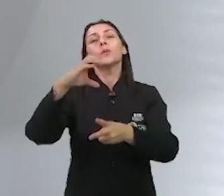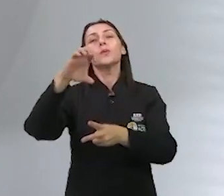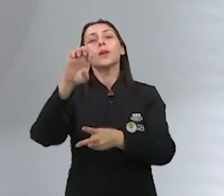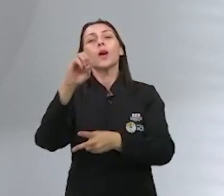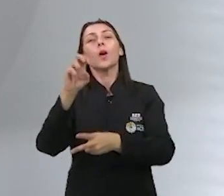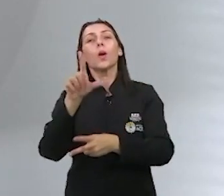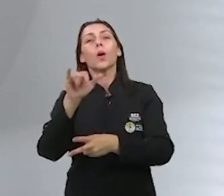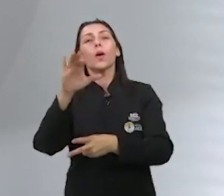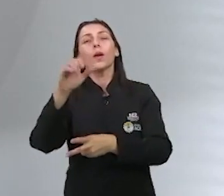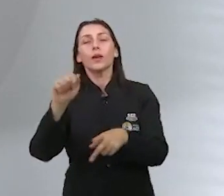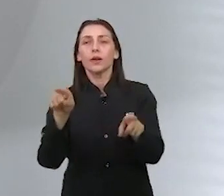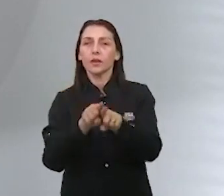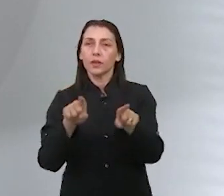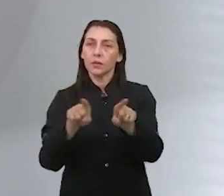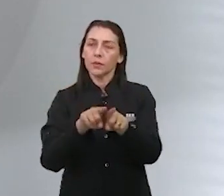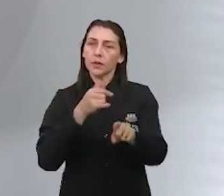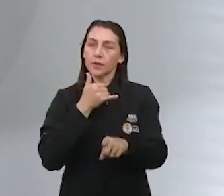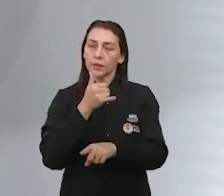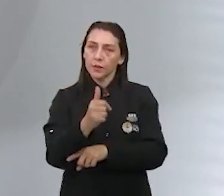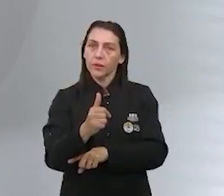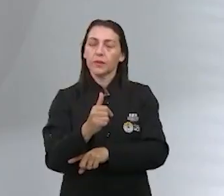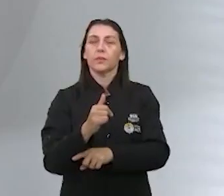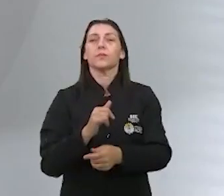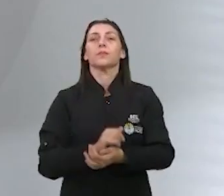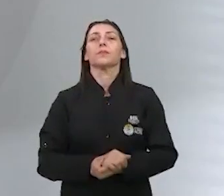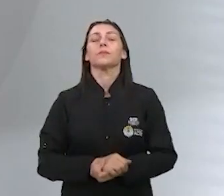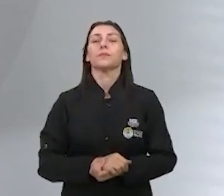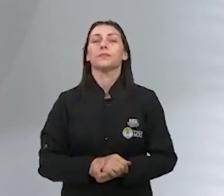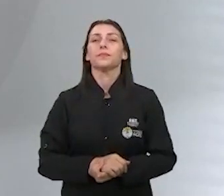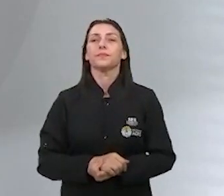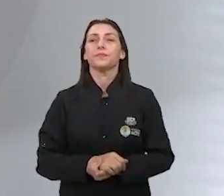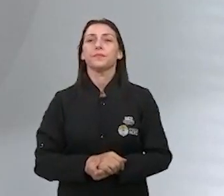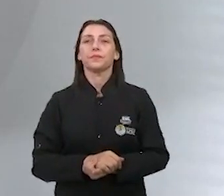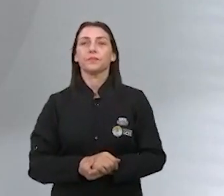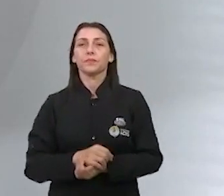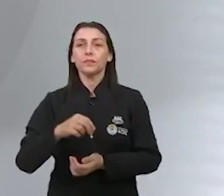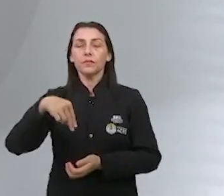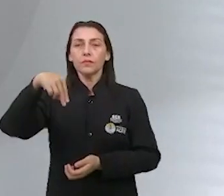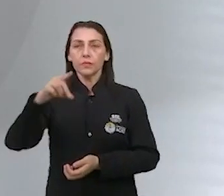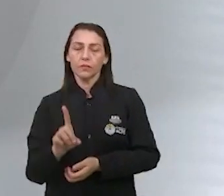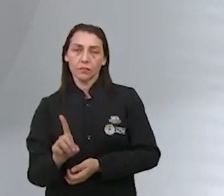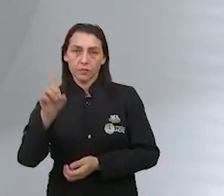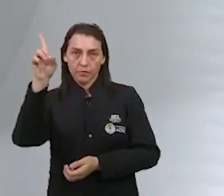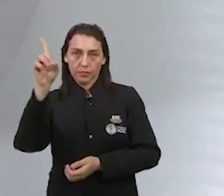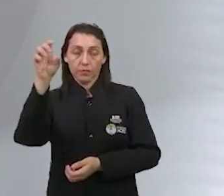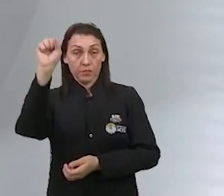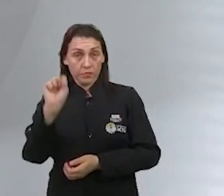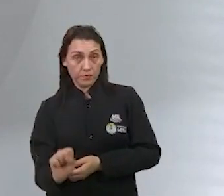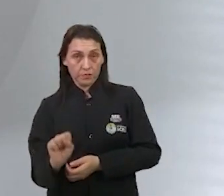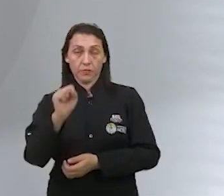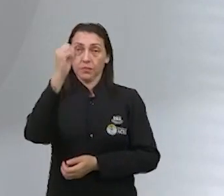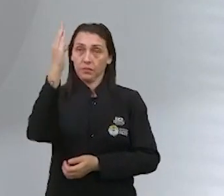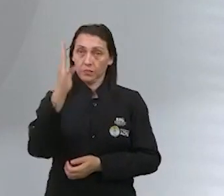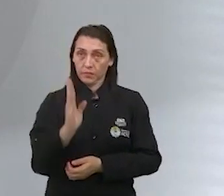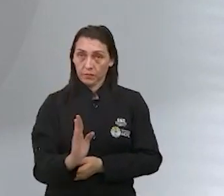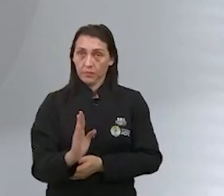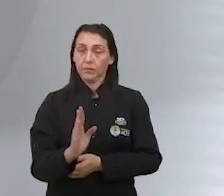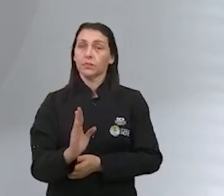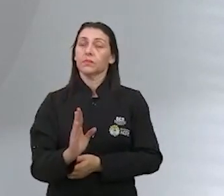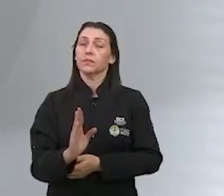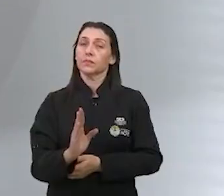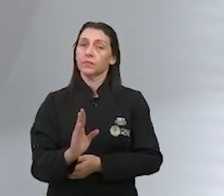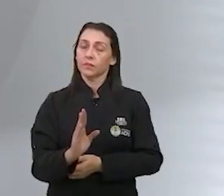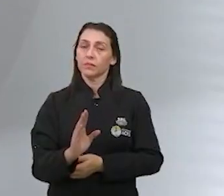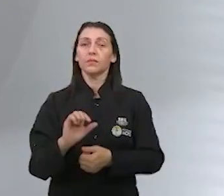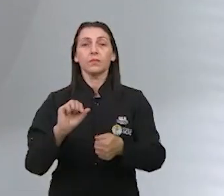que dá para produzir muita energia eólica, que é a energia do vento. Então, tanto o Nordeste brasileiro quanto o Sul do Brasil são as grandes potências